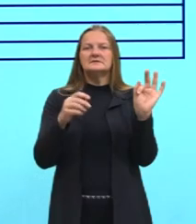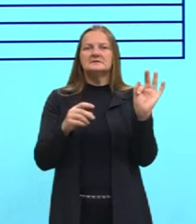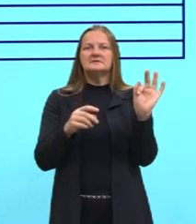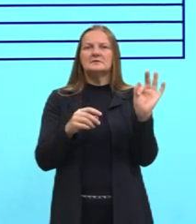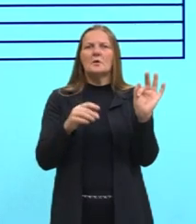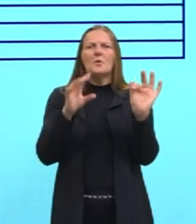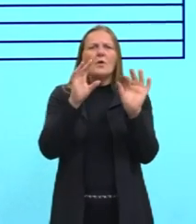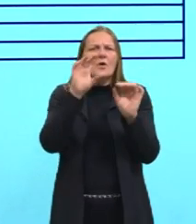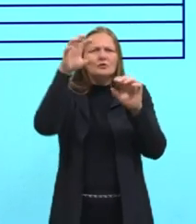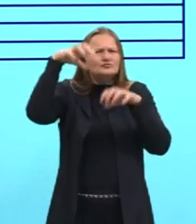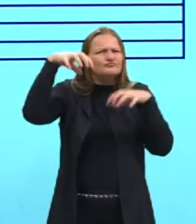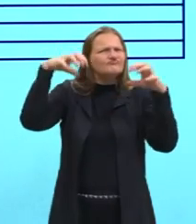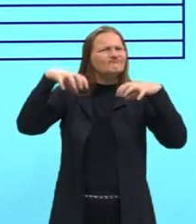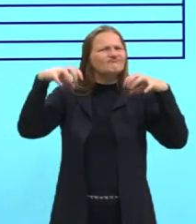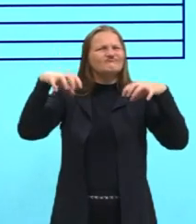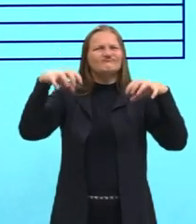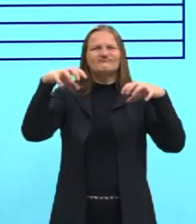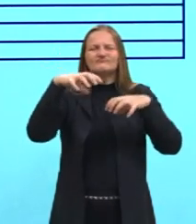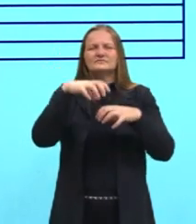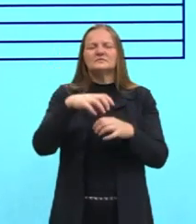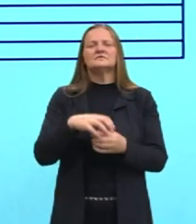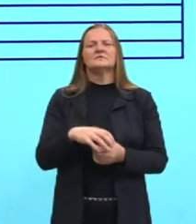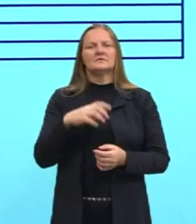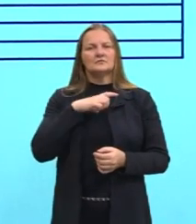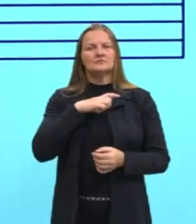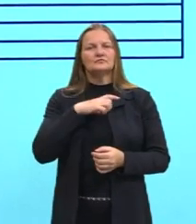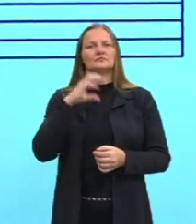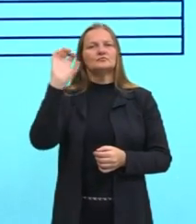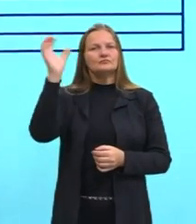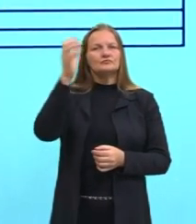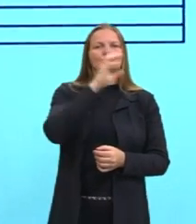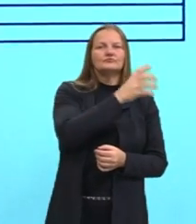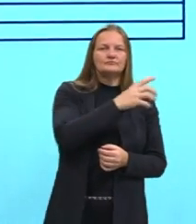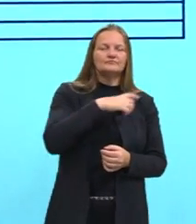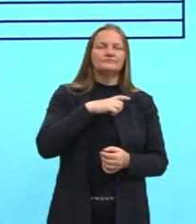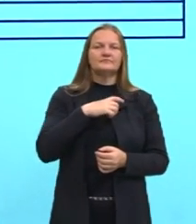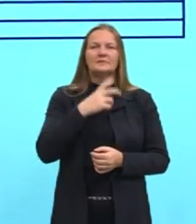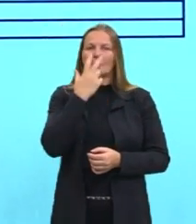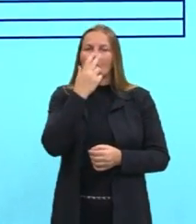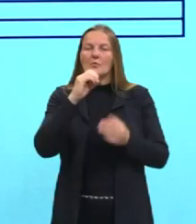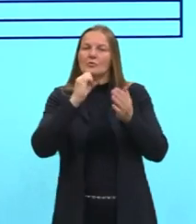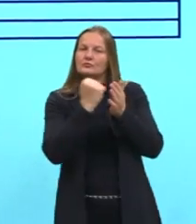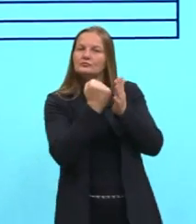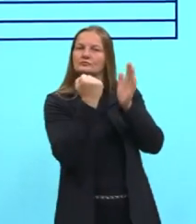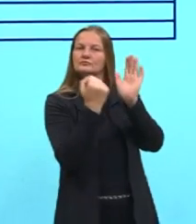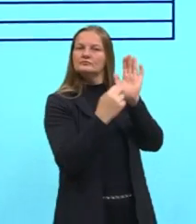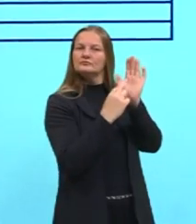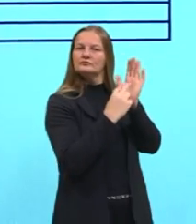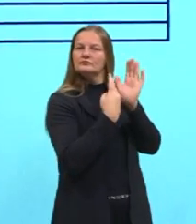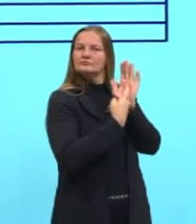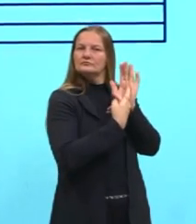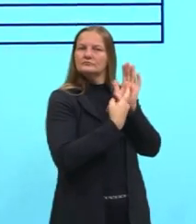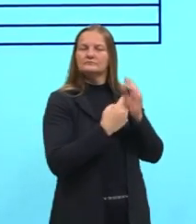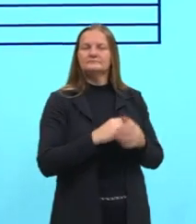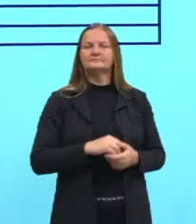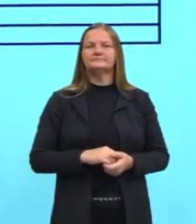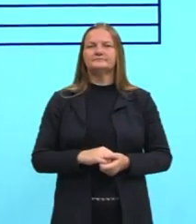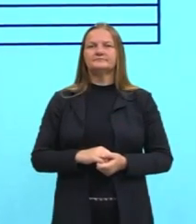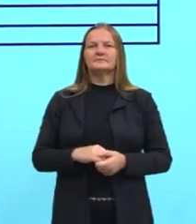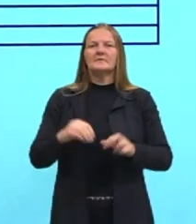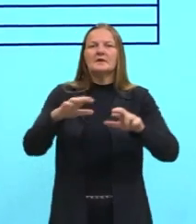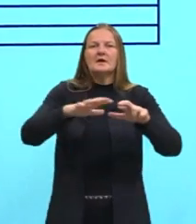a gente sempre vai ter muita chuva será publicitado então é uma chave que nós temos Vamos pegar aqui essa região aqui da